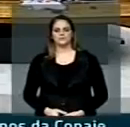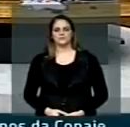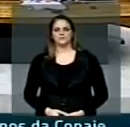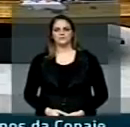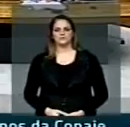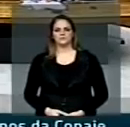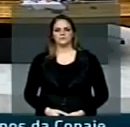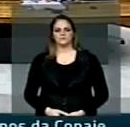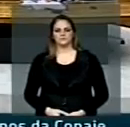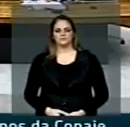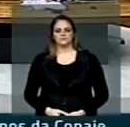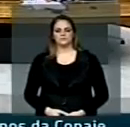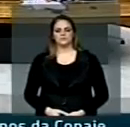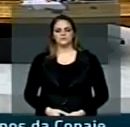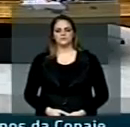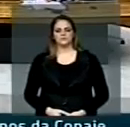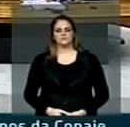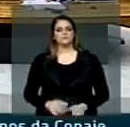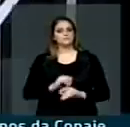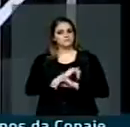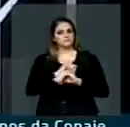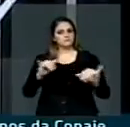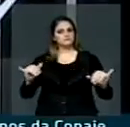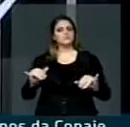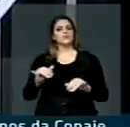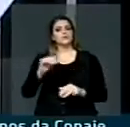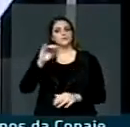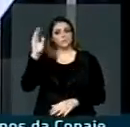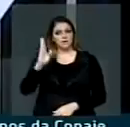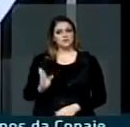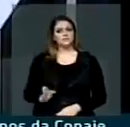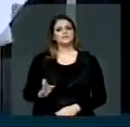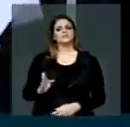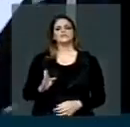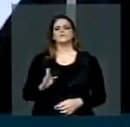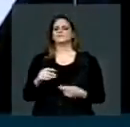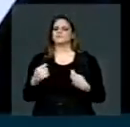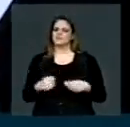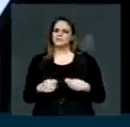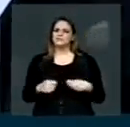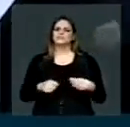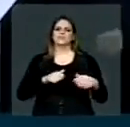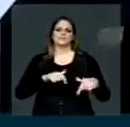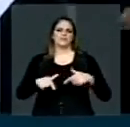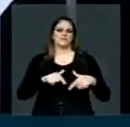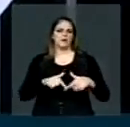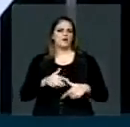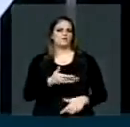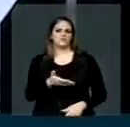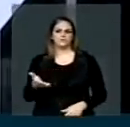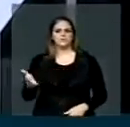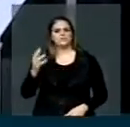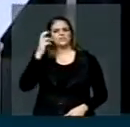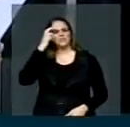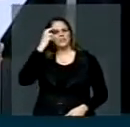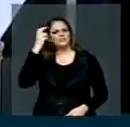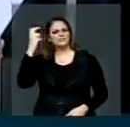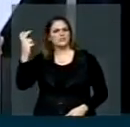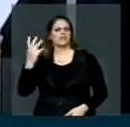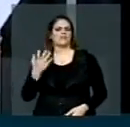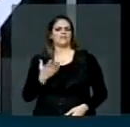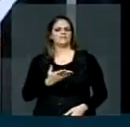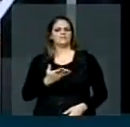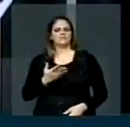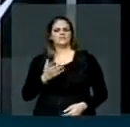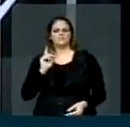Para encerrar, e saibam, o Brasil confia e precisa do trabalho, da inteligência, da